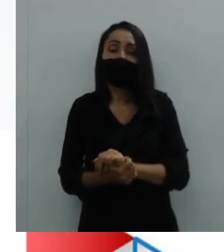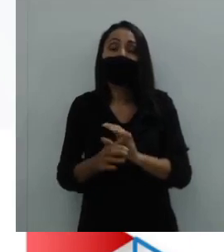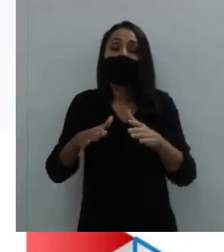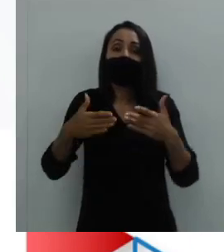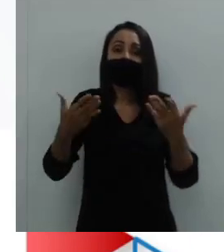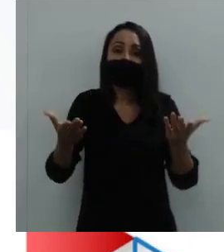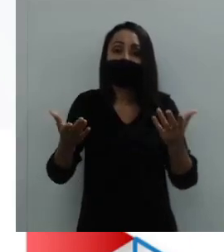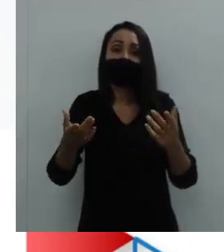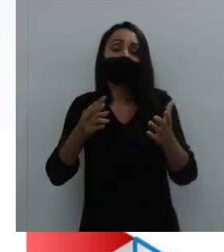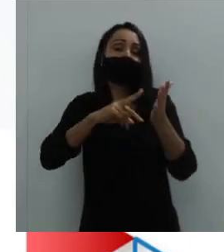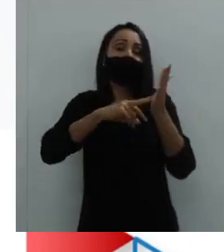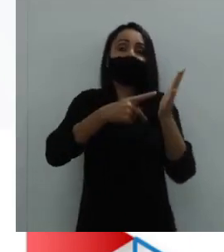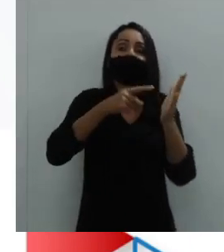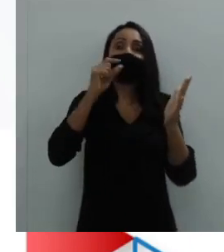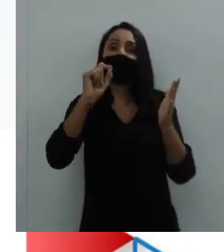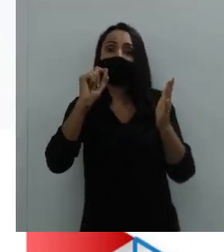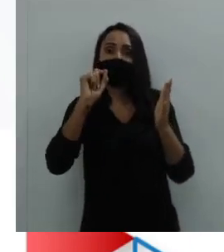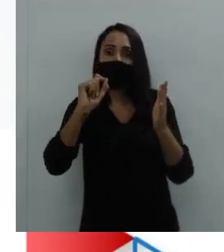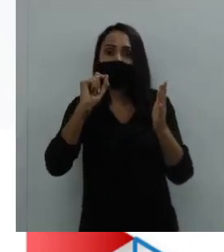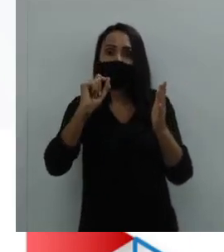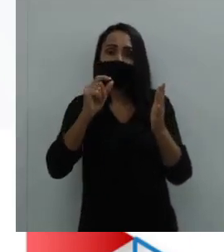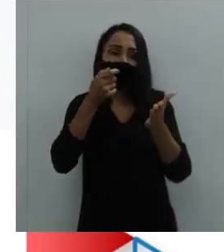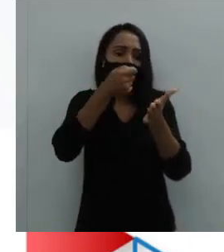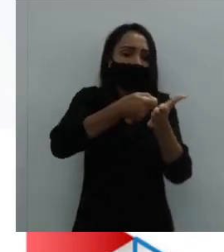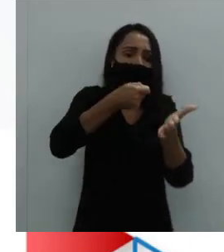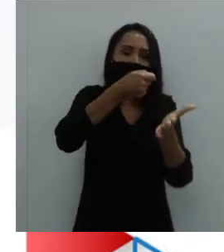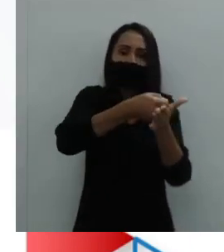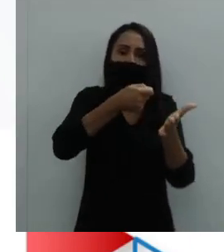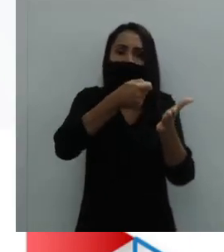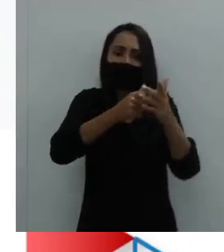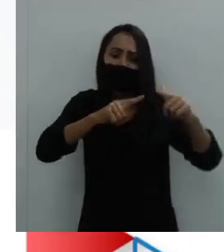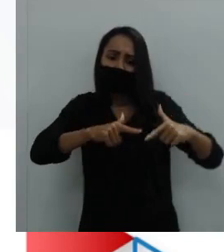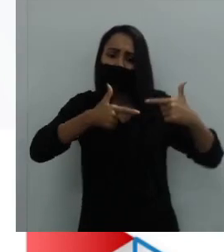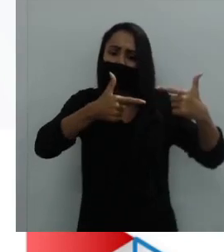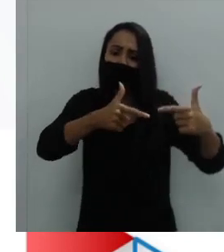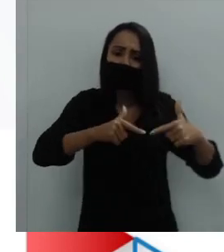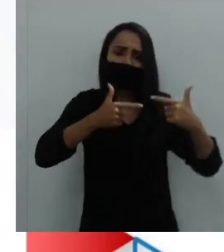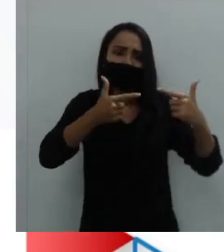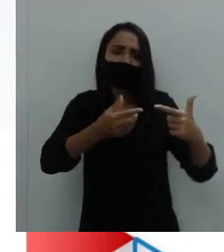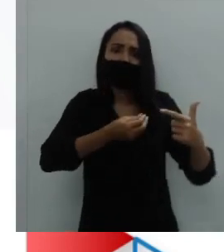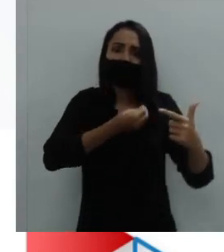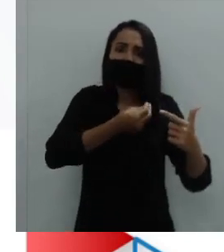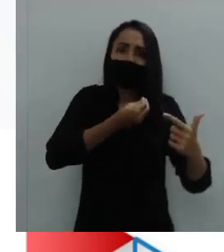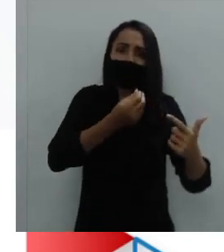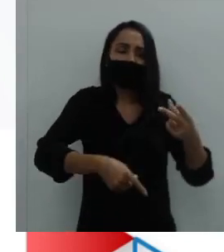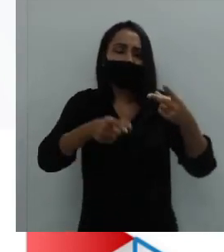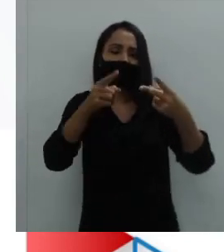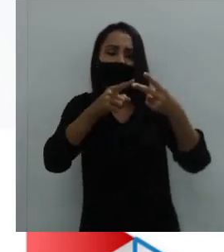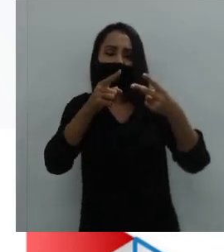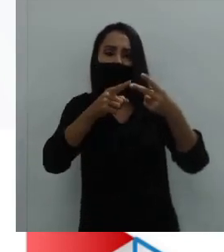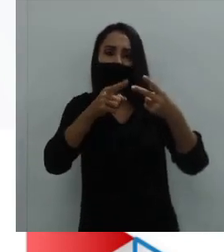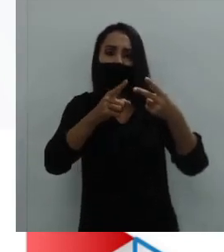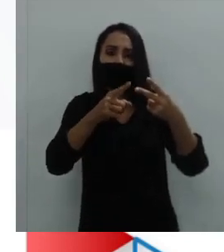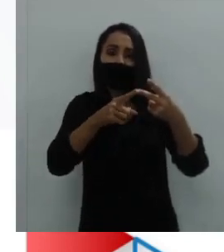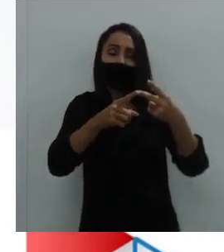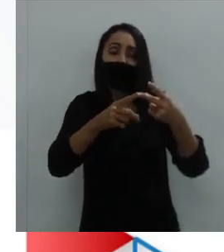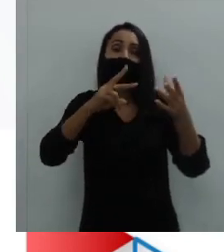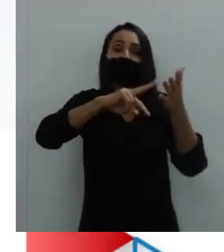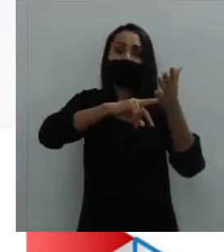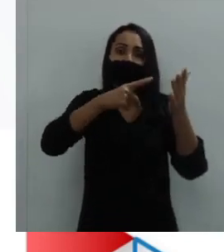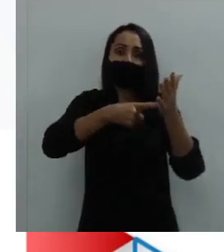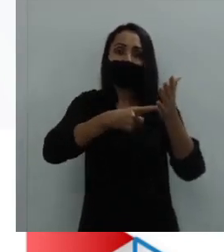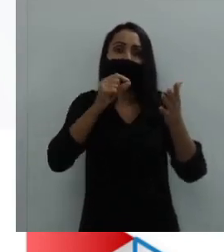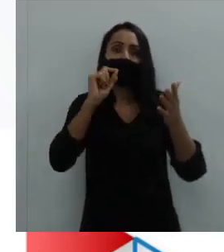fura. Vai lembrar o quê? A persistência. Mais vale um pássaro na mão que 2